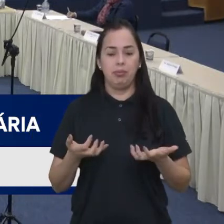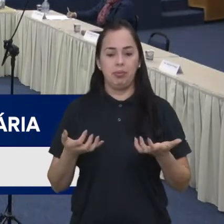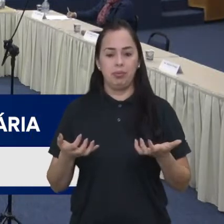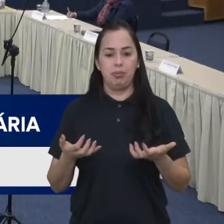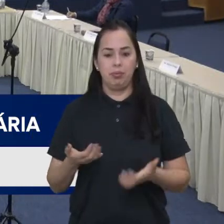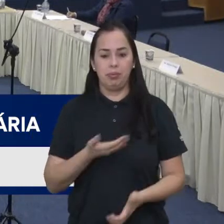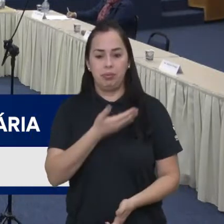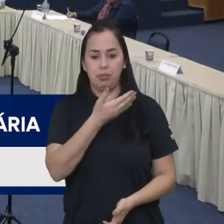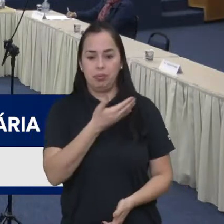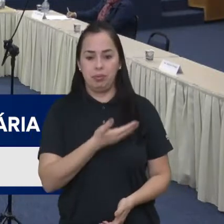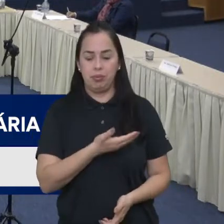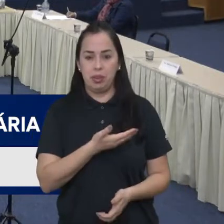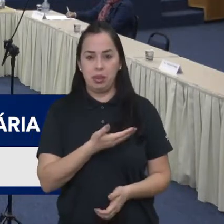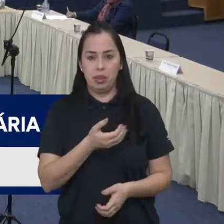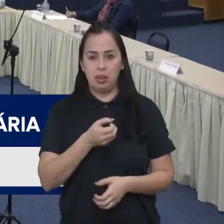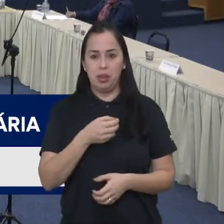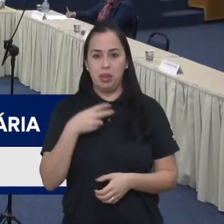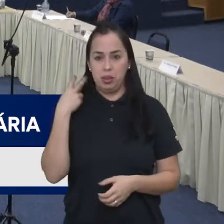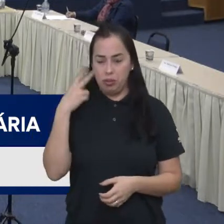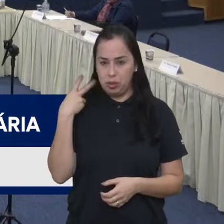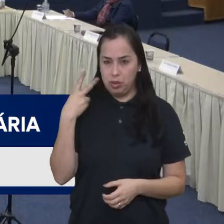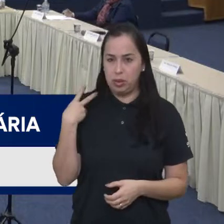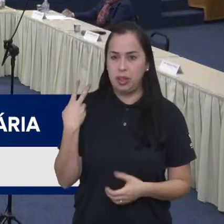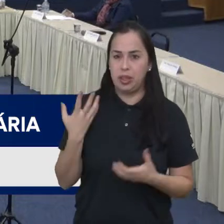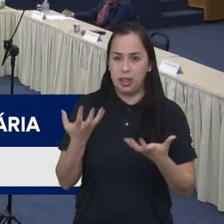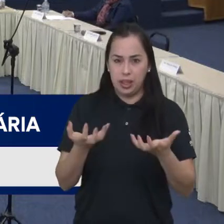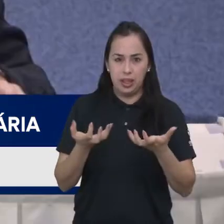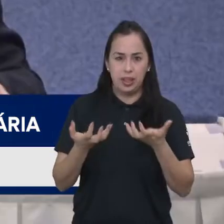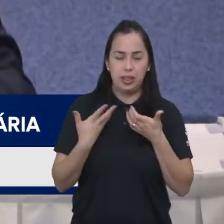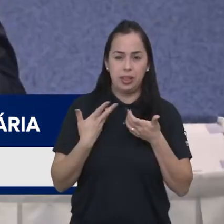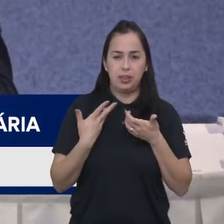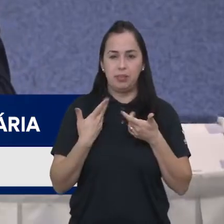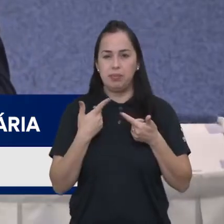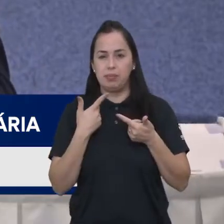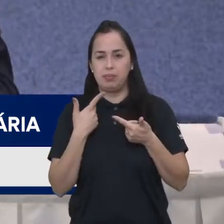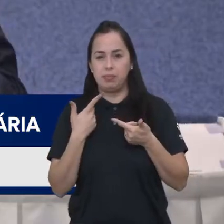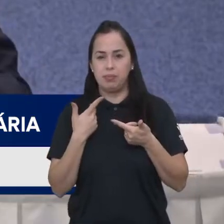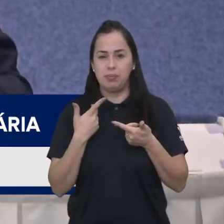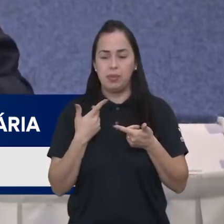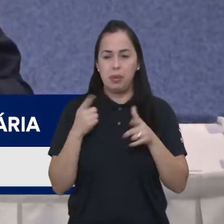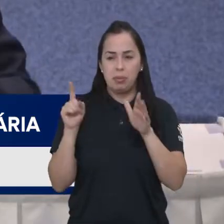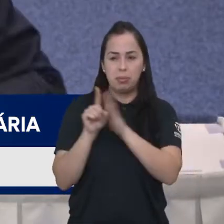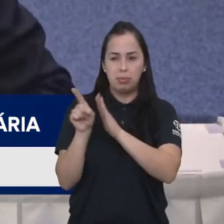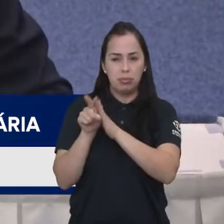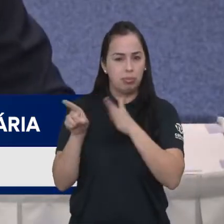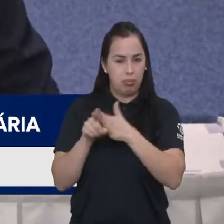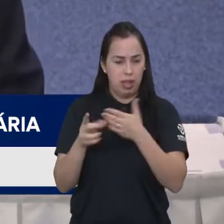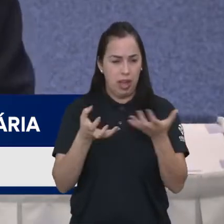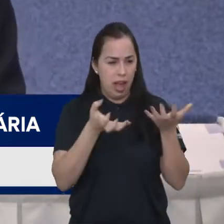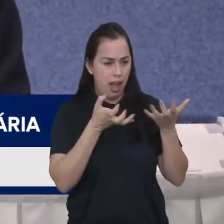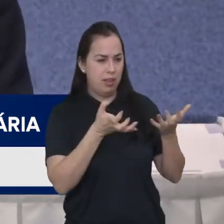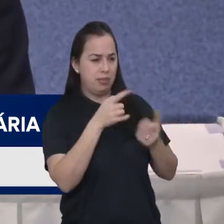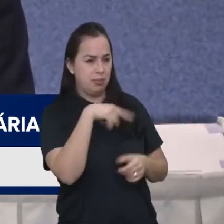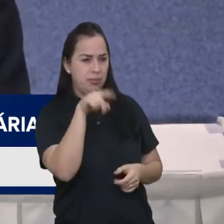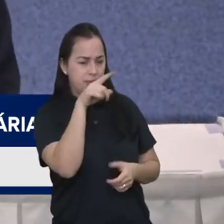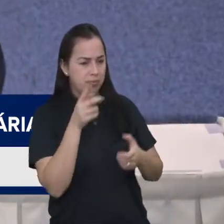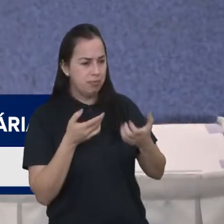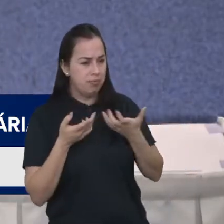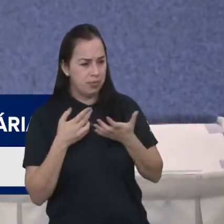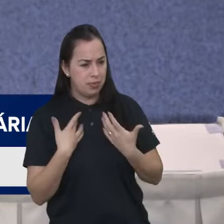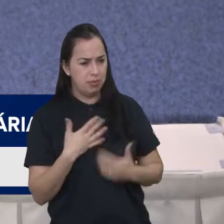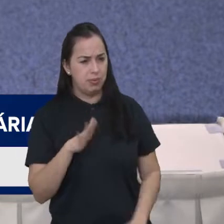passar a palavra para os vereadores que queiram fazer perguntas ao doutor Jairo.